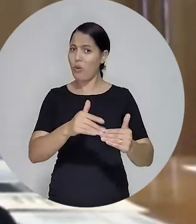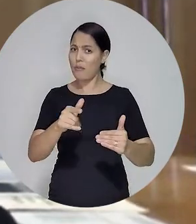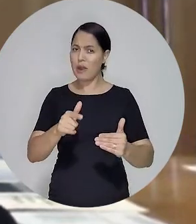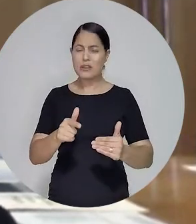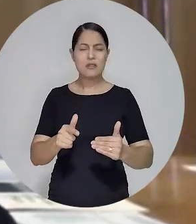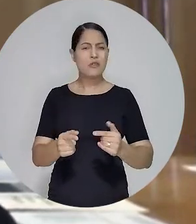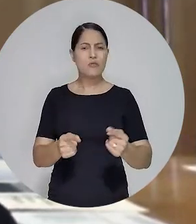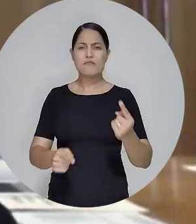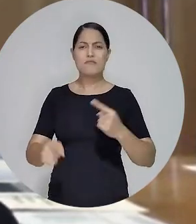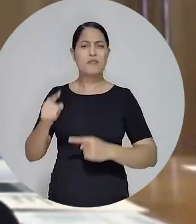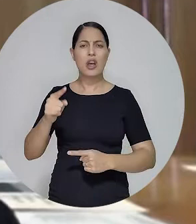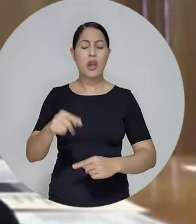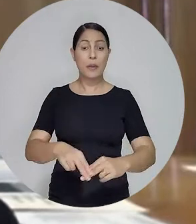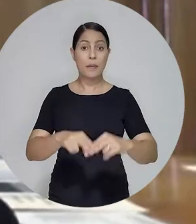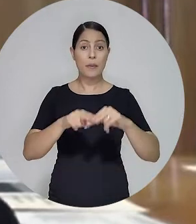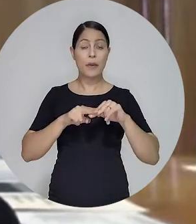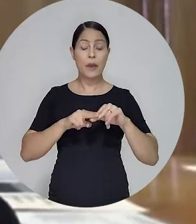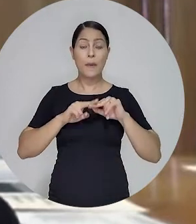vou além.